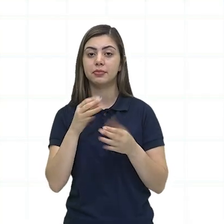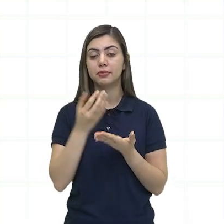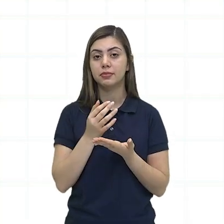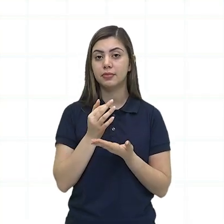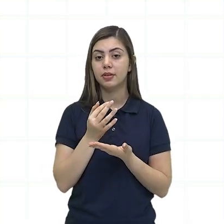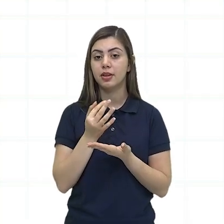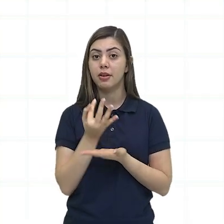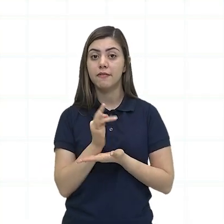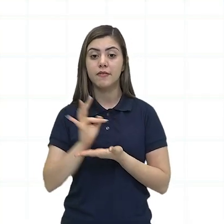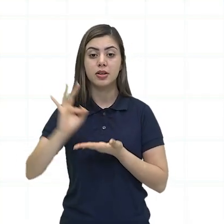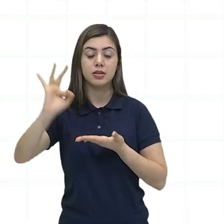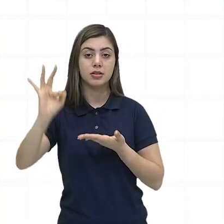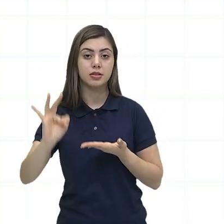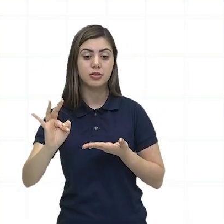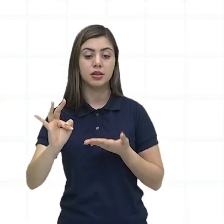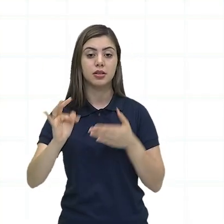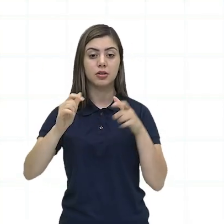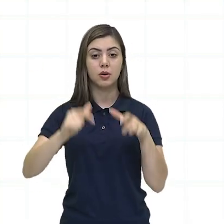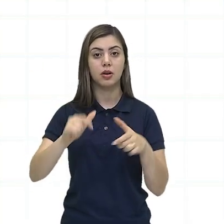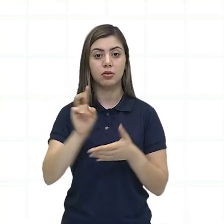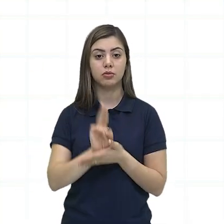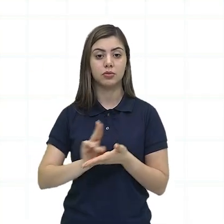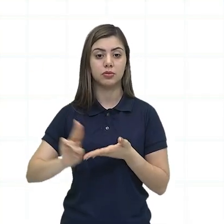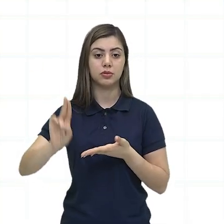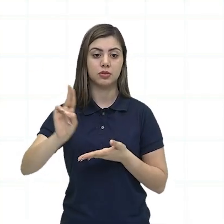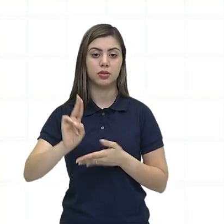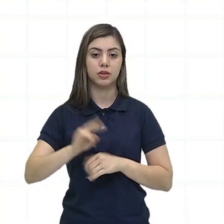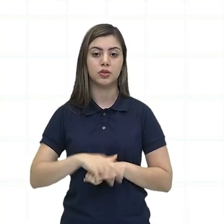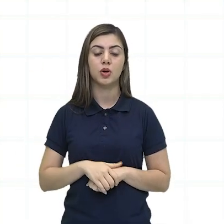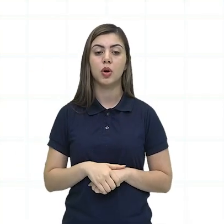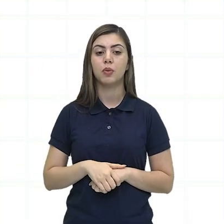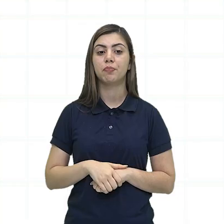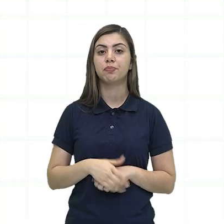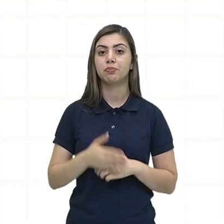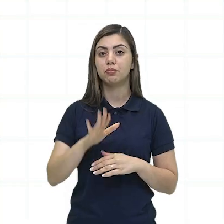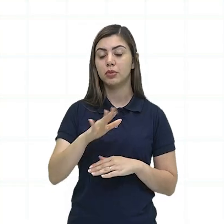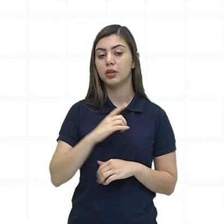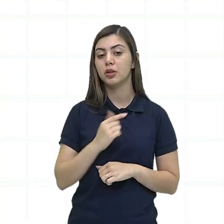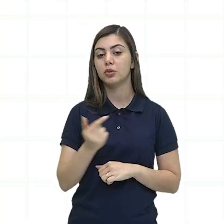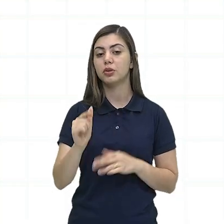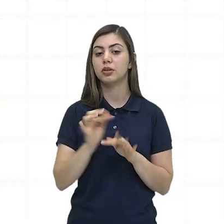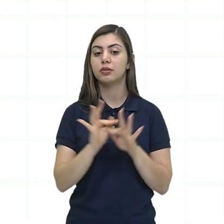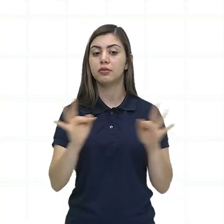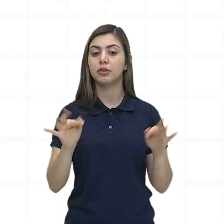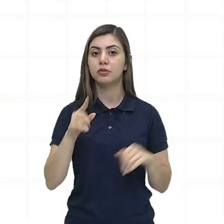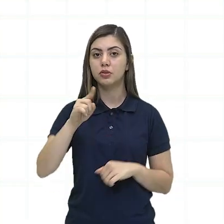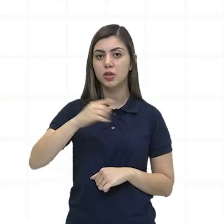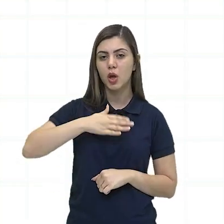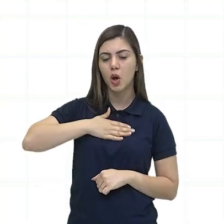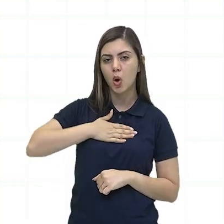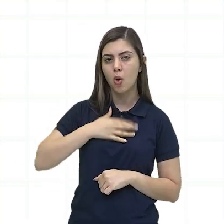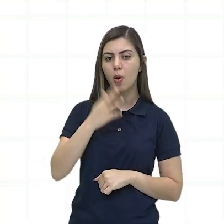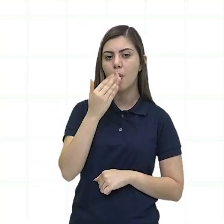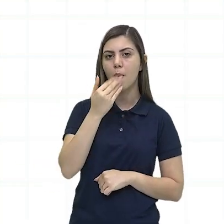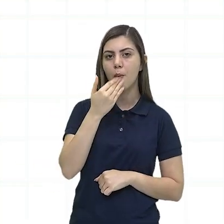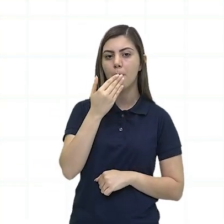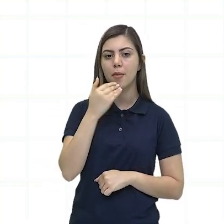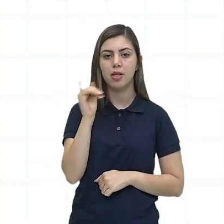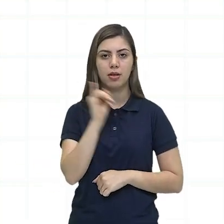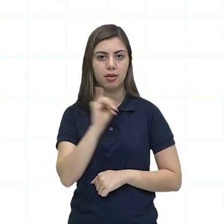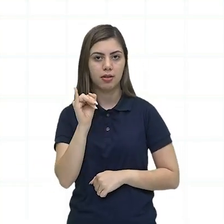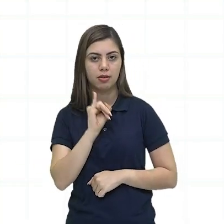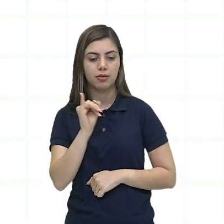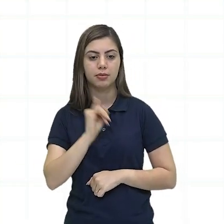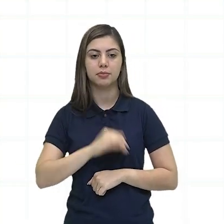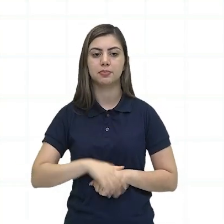comida italiana? Então, aqui eu vou colocar um exemplo de frase nas três formas, tá bom? Vou